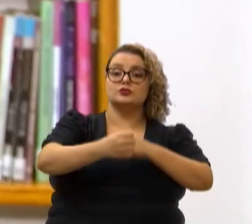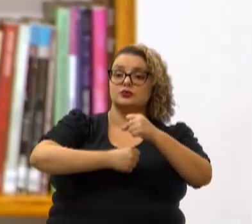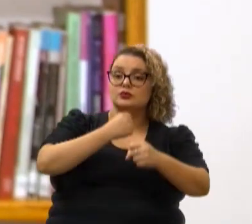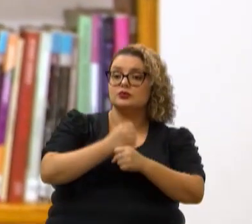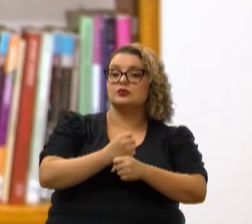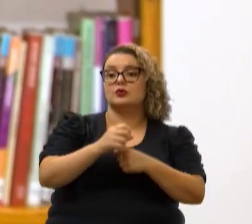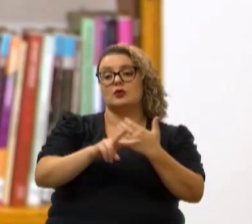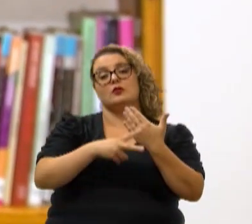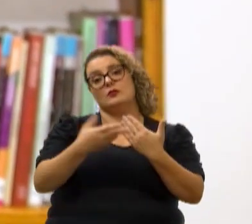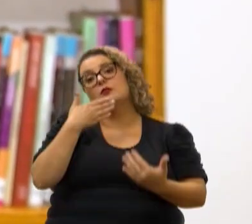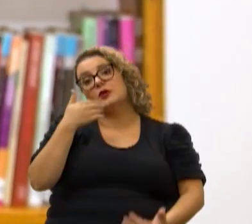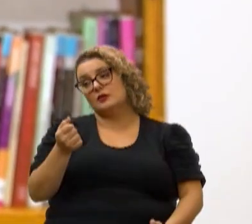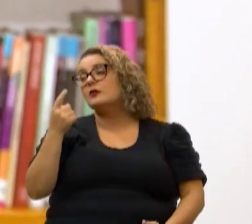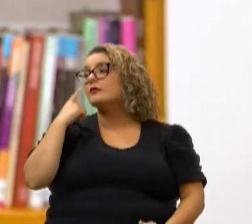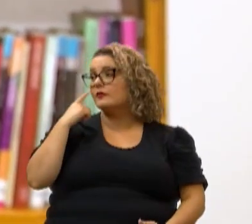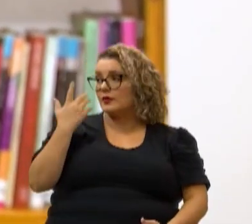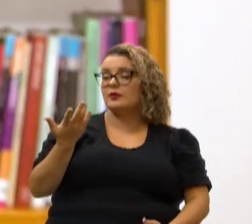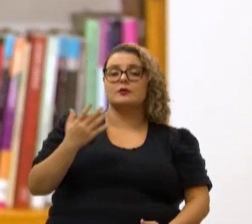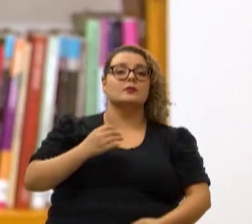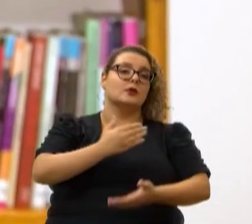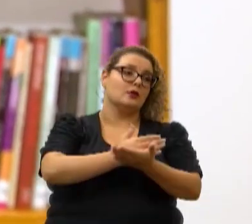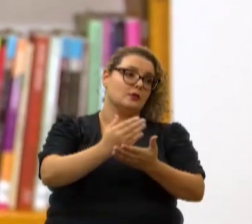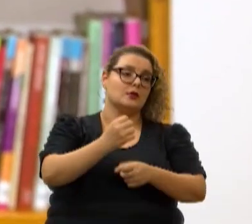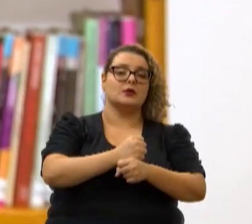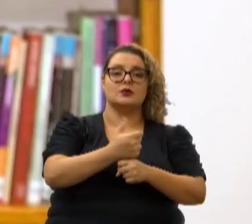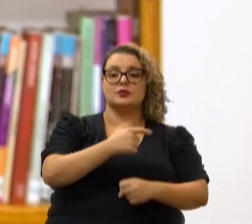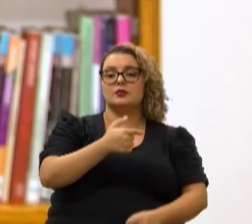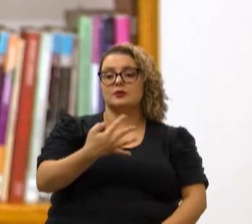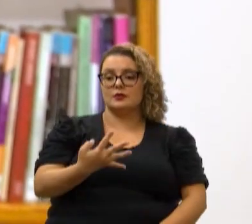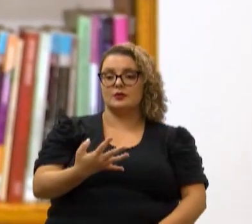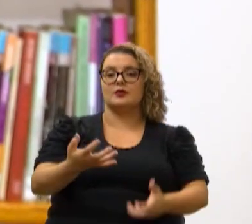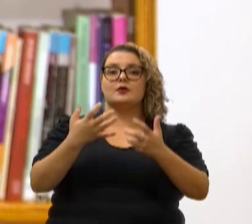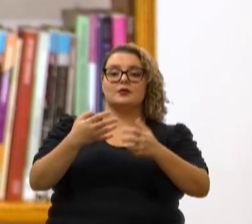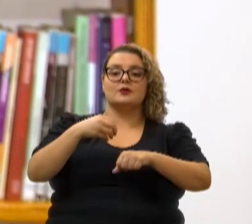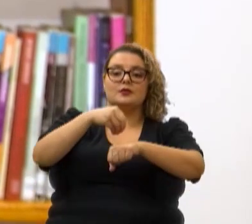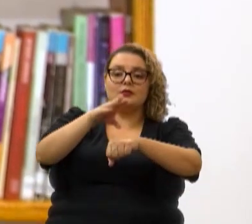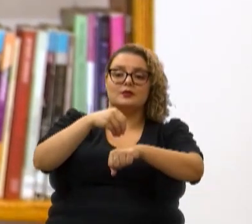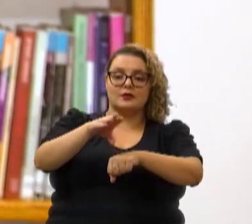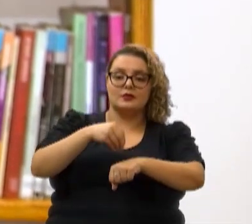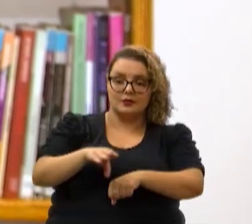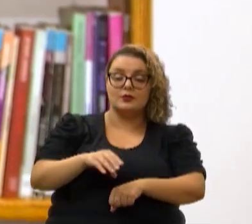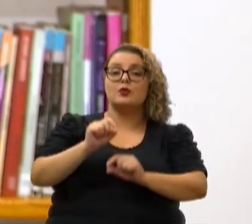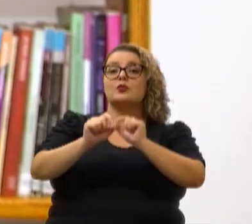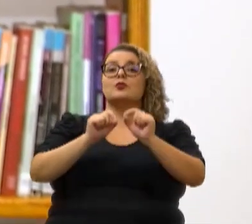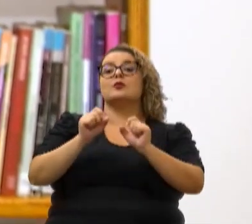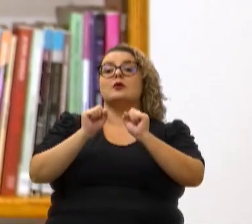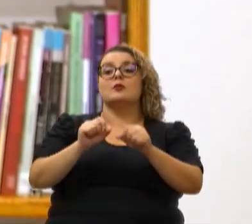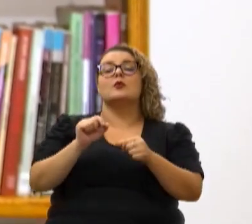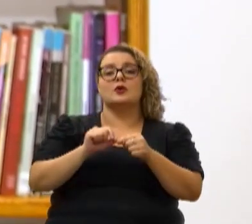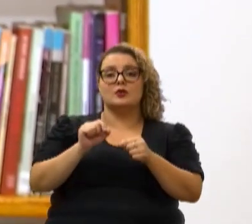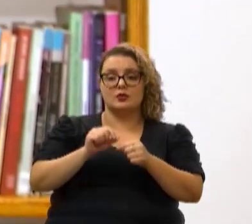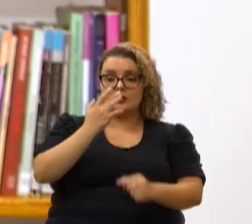ano com frutos muito melhores. Olha só, pessoal. E para começar 2024 muito bem, eu queria te dar algumas dicas do que você